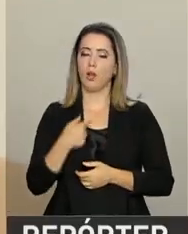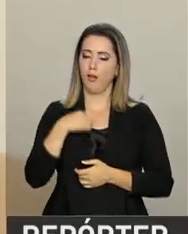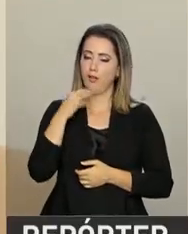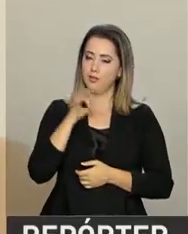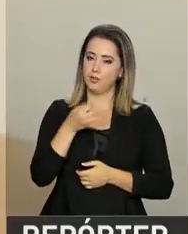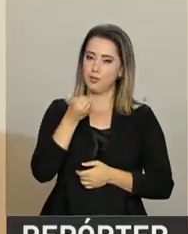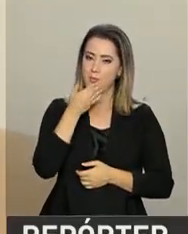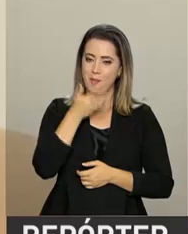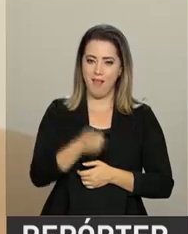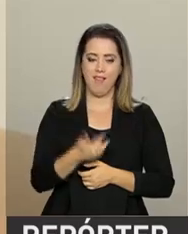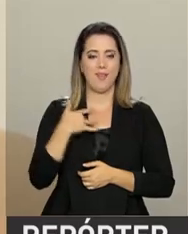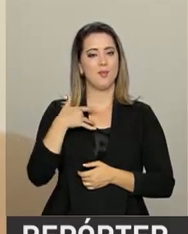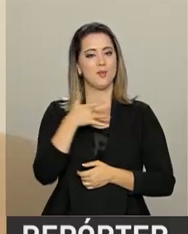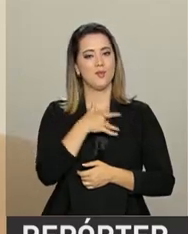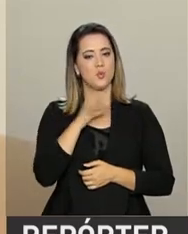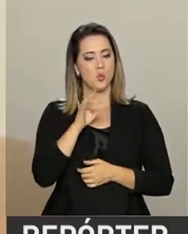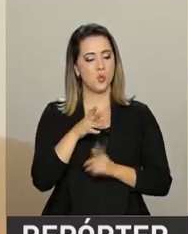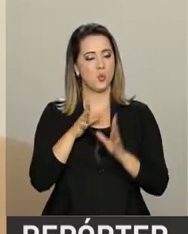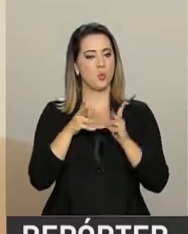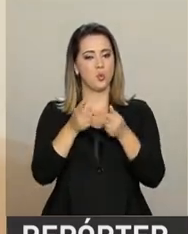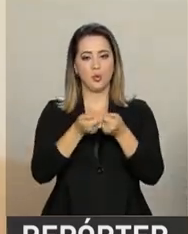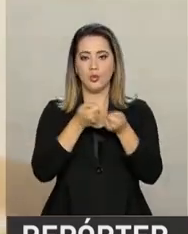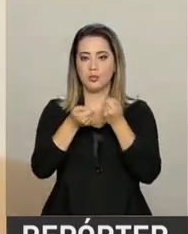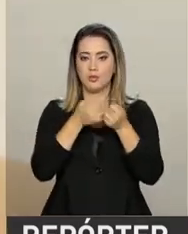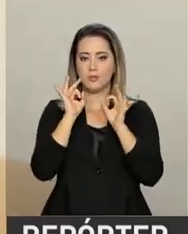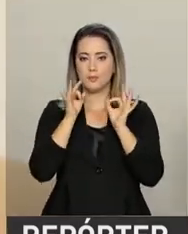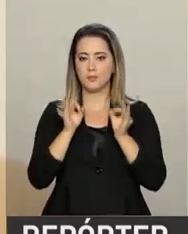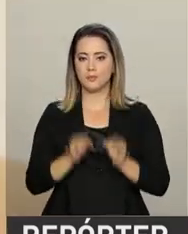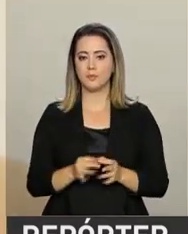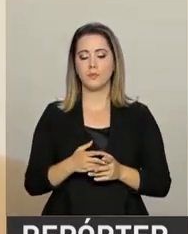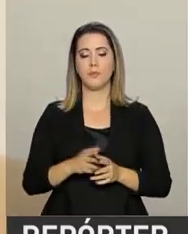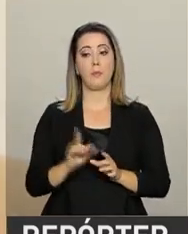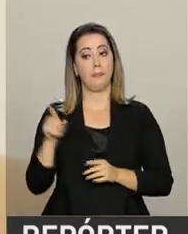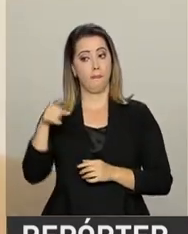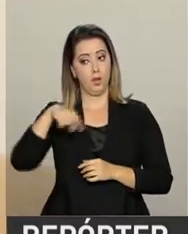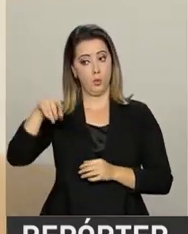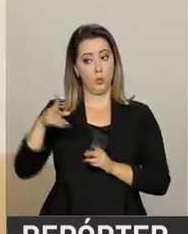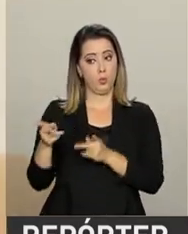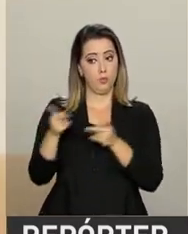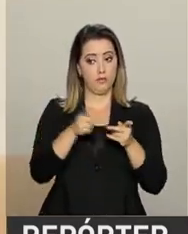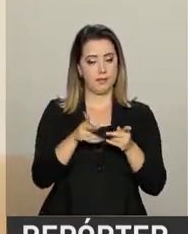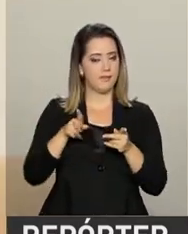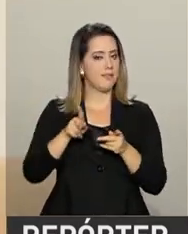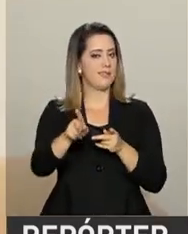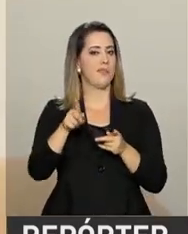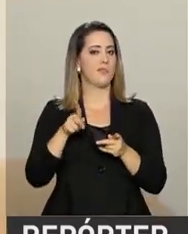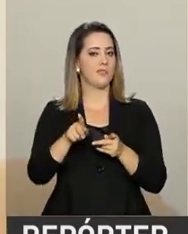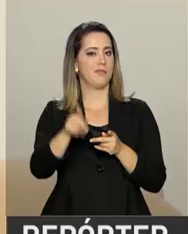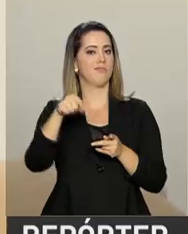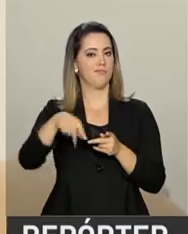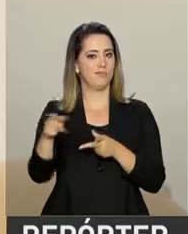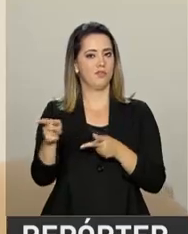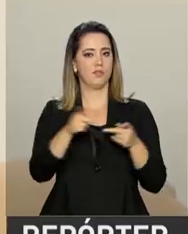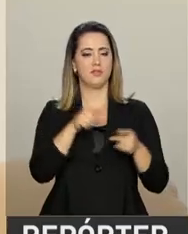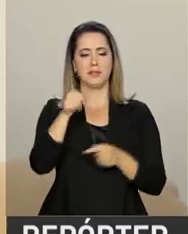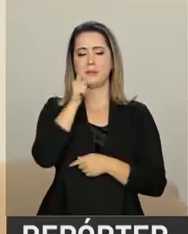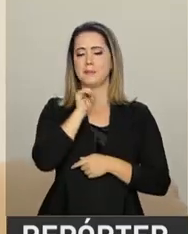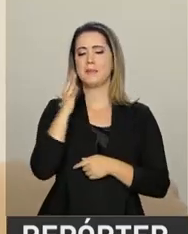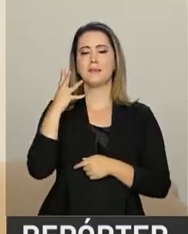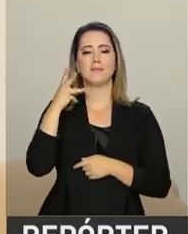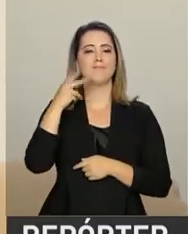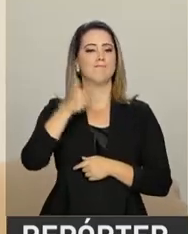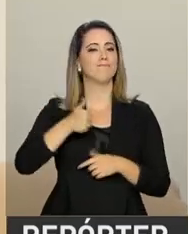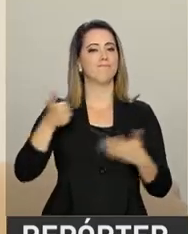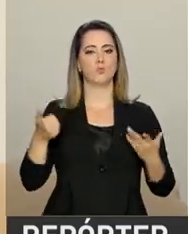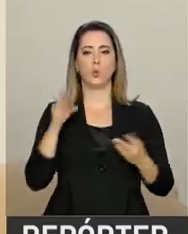minha saúde. Tudo no controle, tudo certinho. E a equipe está sempre? Sempre aqui. Sempre aqui. Essas meninas são doces,